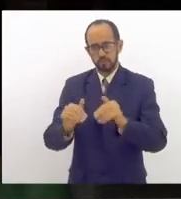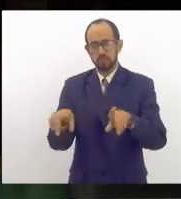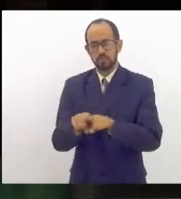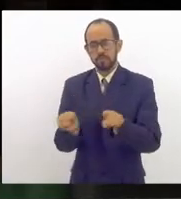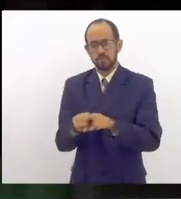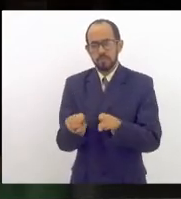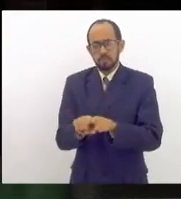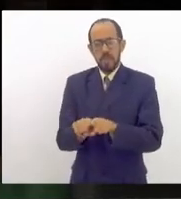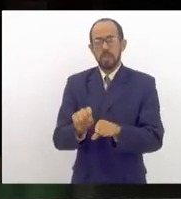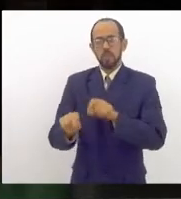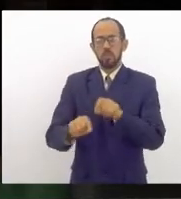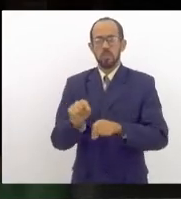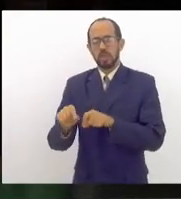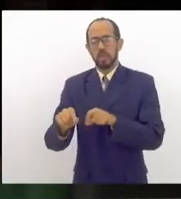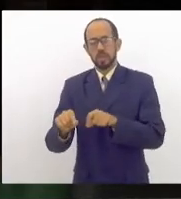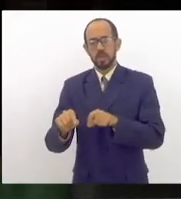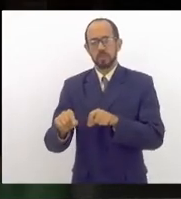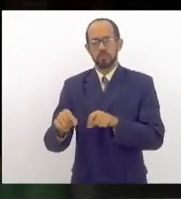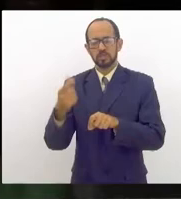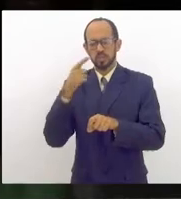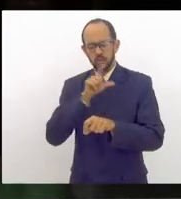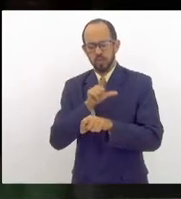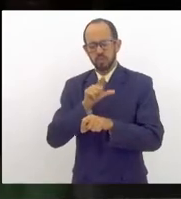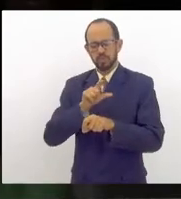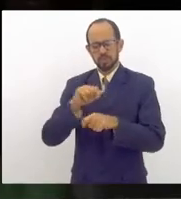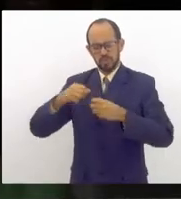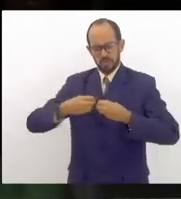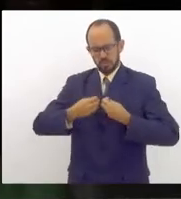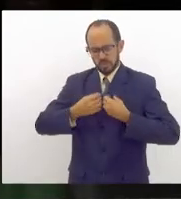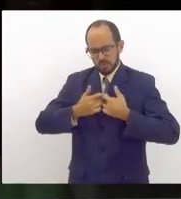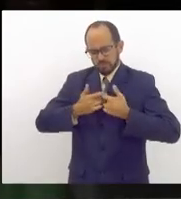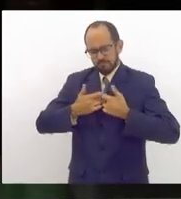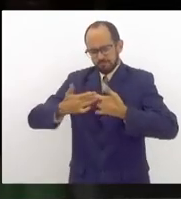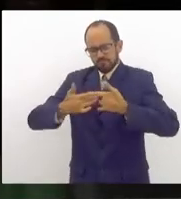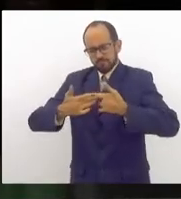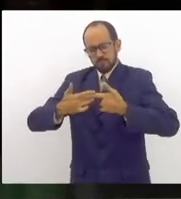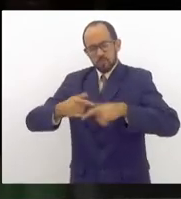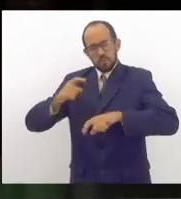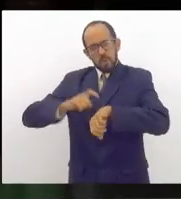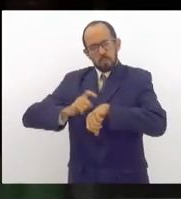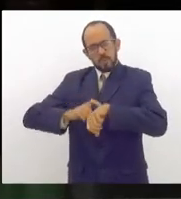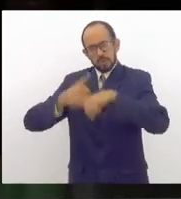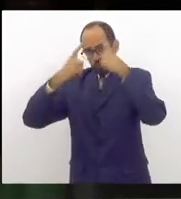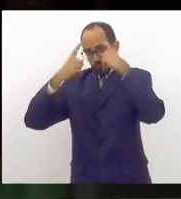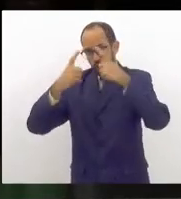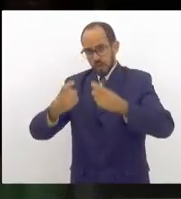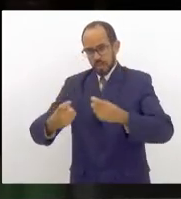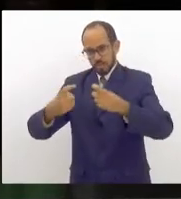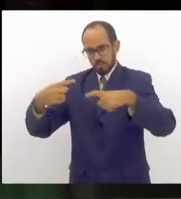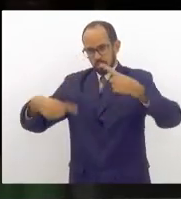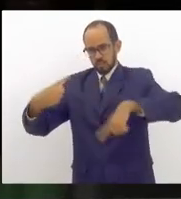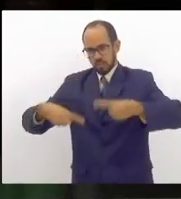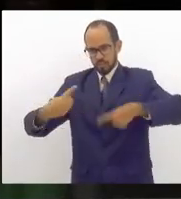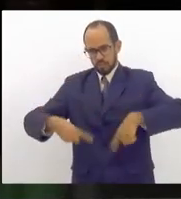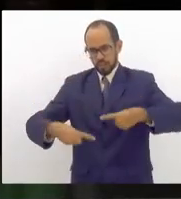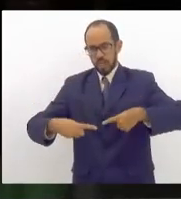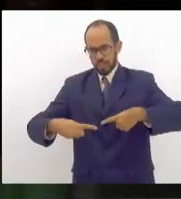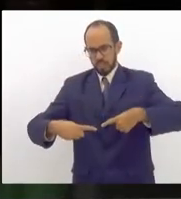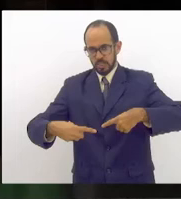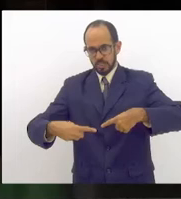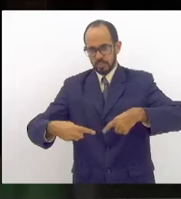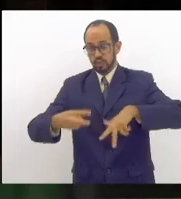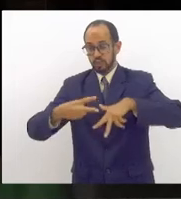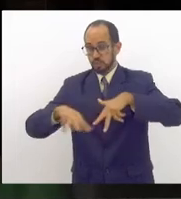você ter se disposto num momento de violência política principalmente violência política